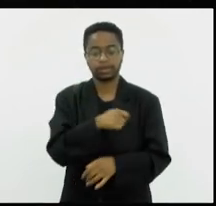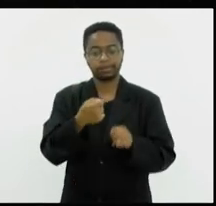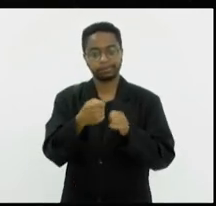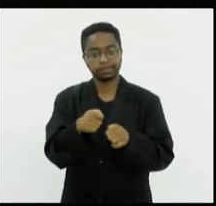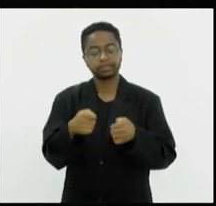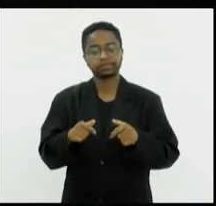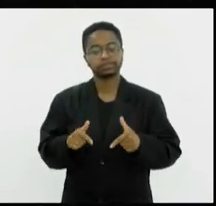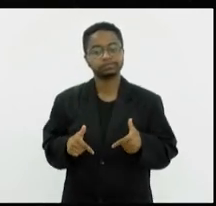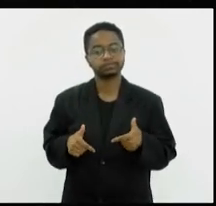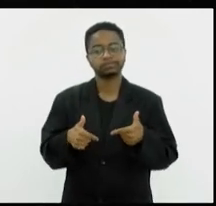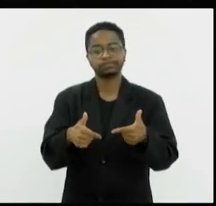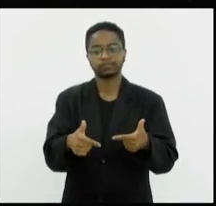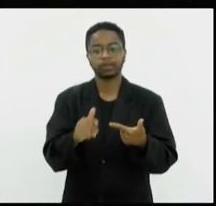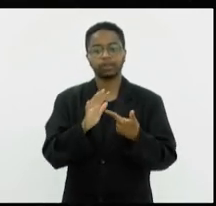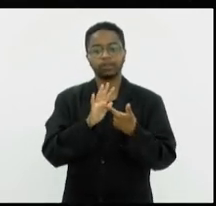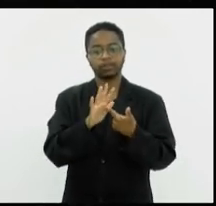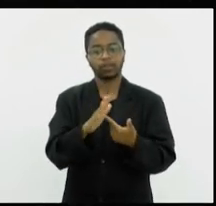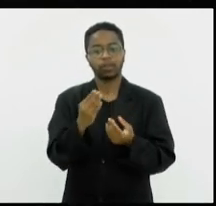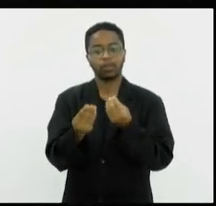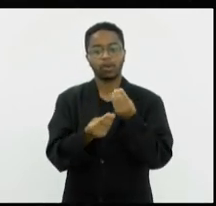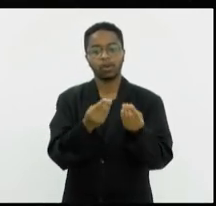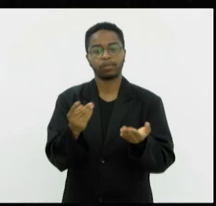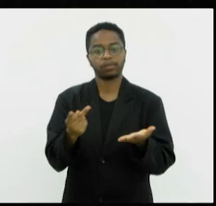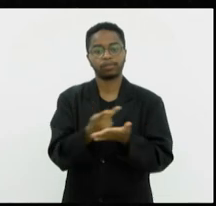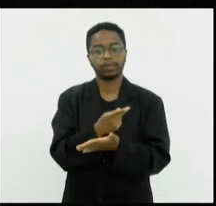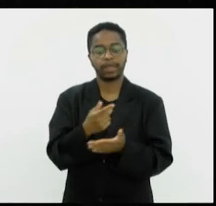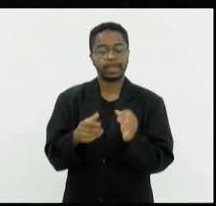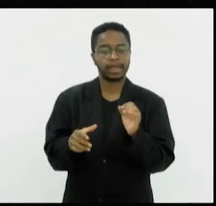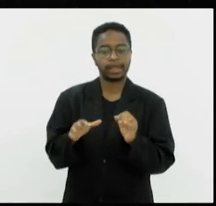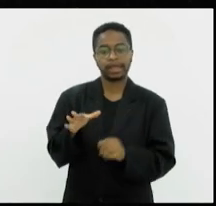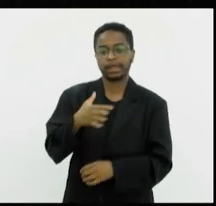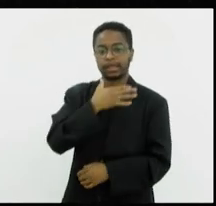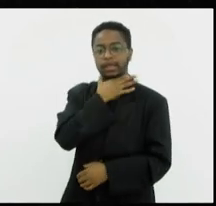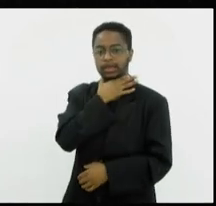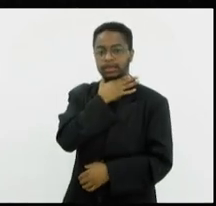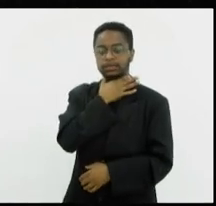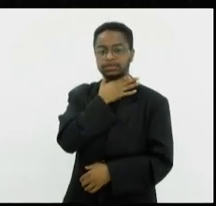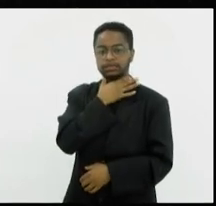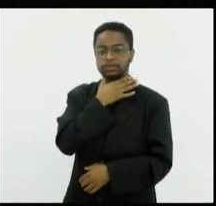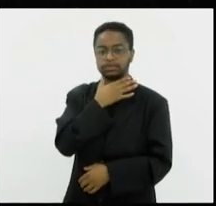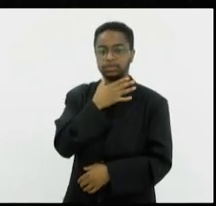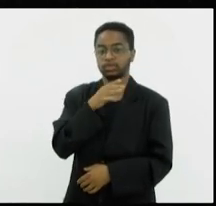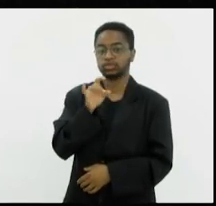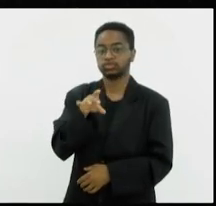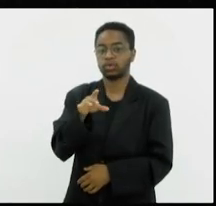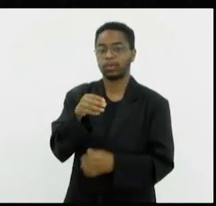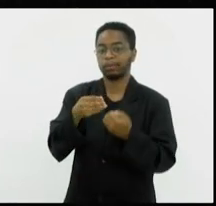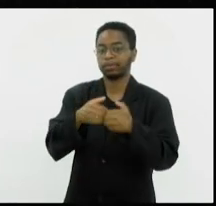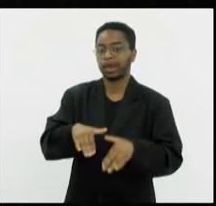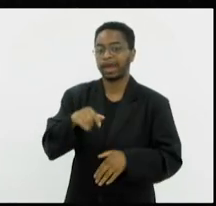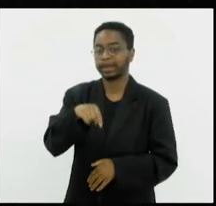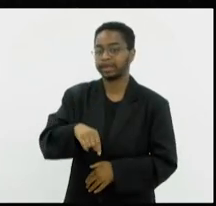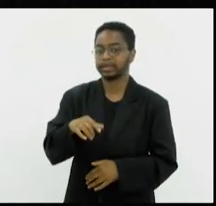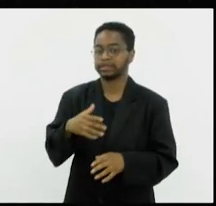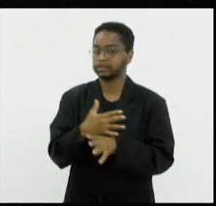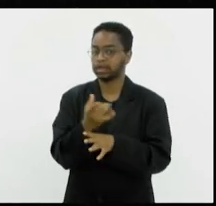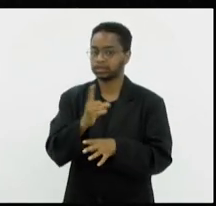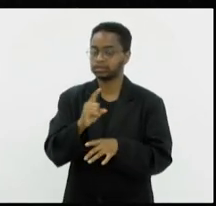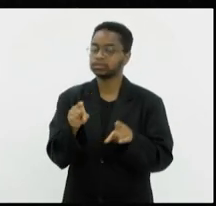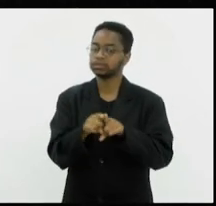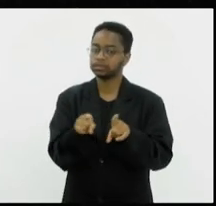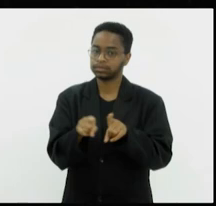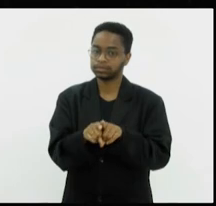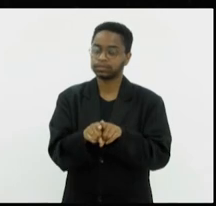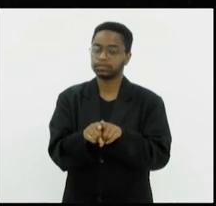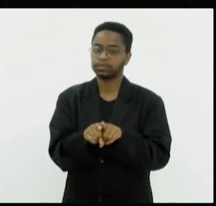do da grave crise que esse fato causou não só a cidade do Rio de Janeiro mas acabou